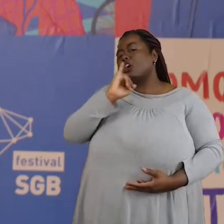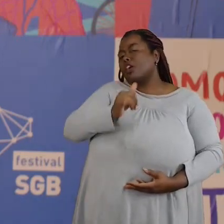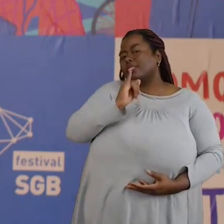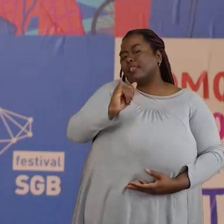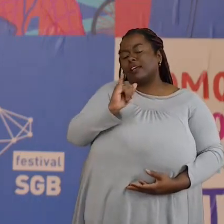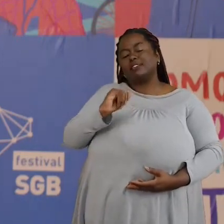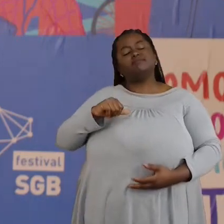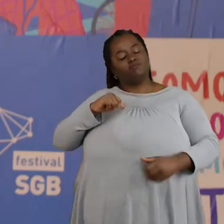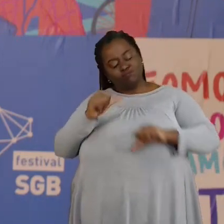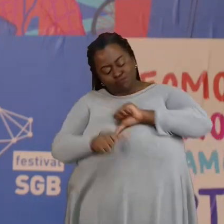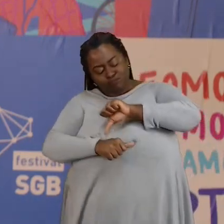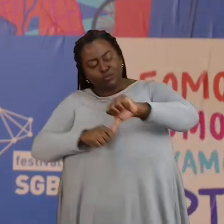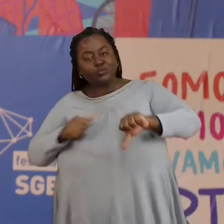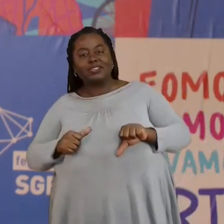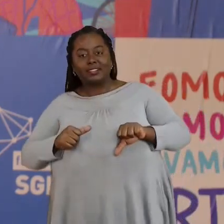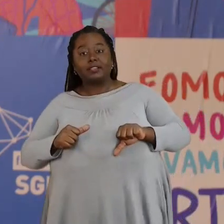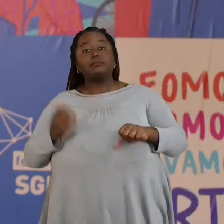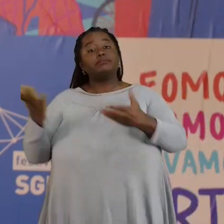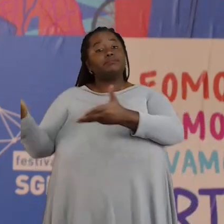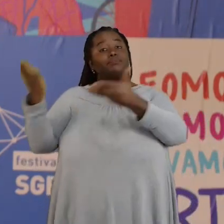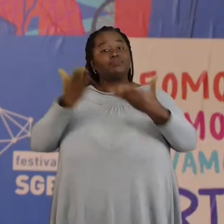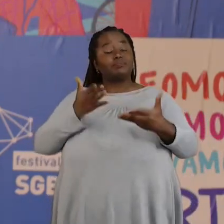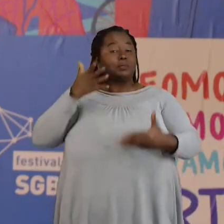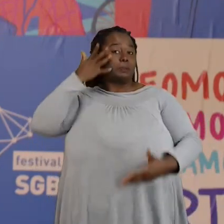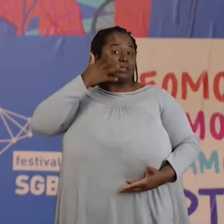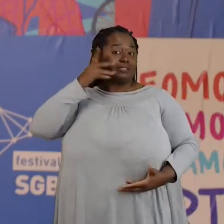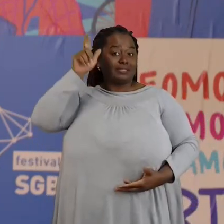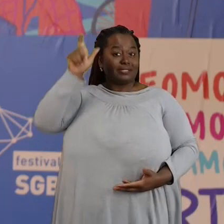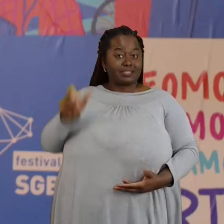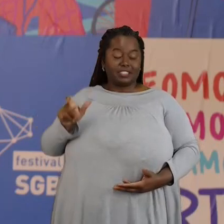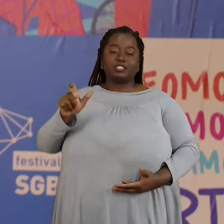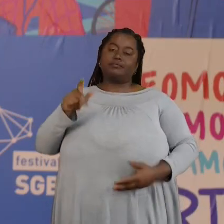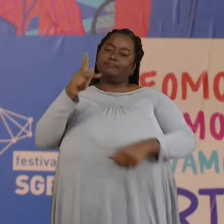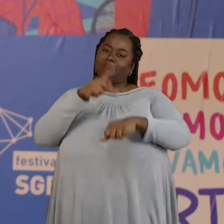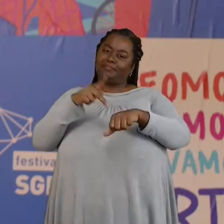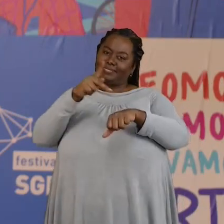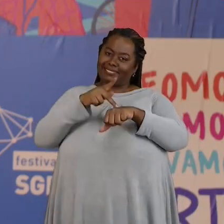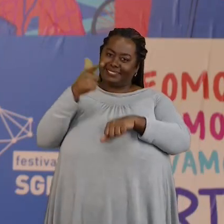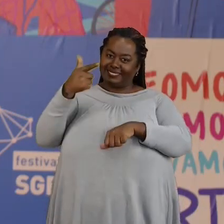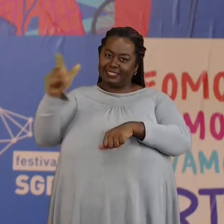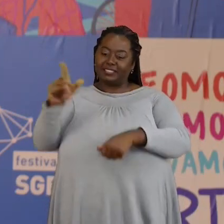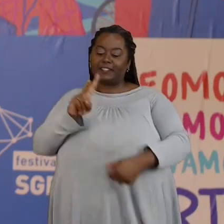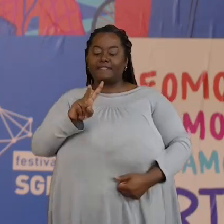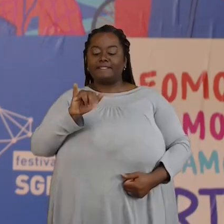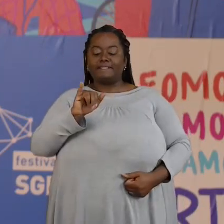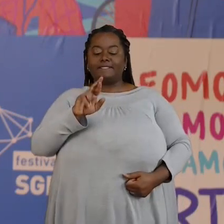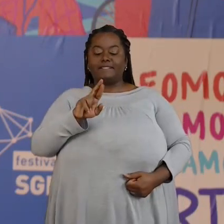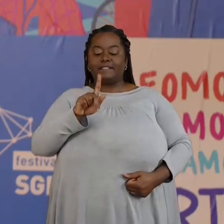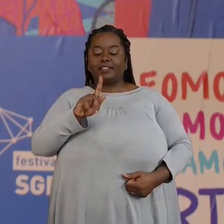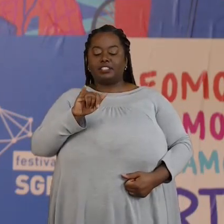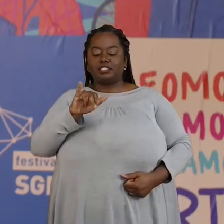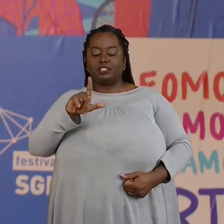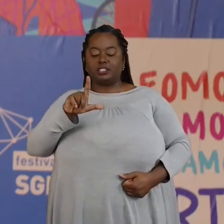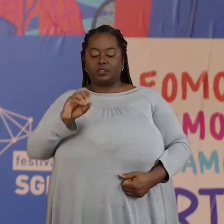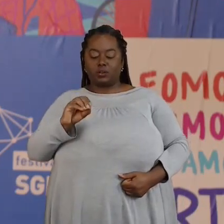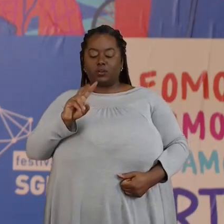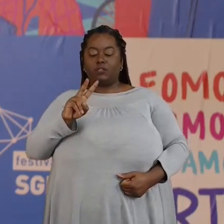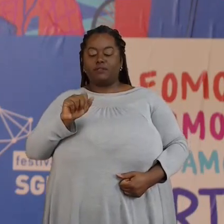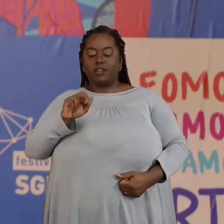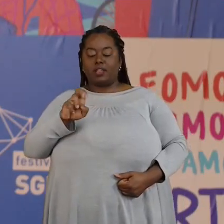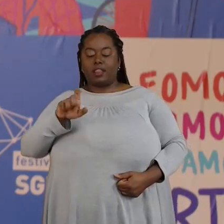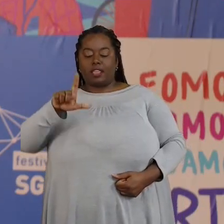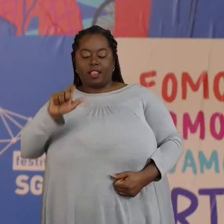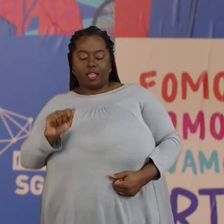para falar com vocês um palestrante internacional, que ele é o Virgílio Varela. Ele é CEO da Humaniflat,